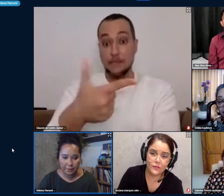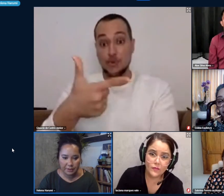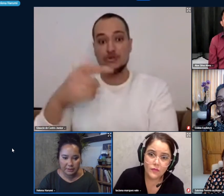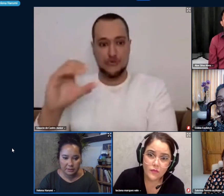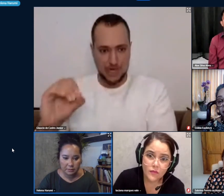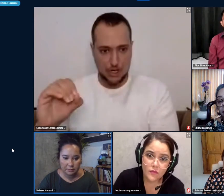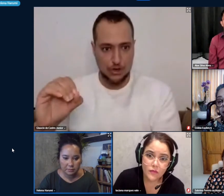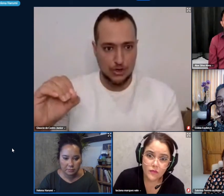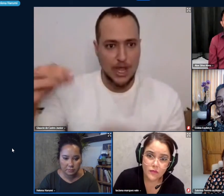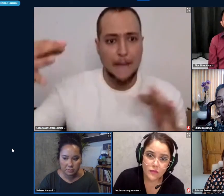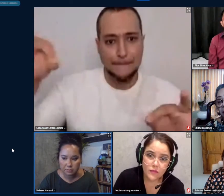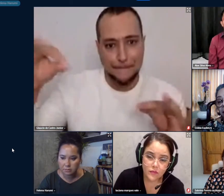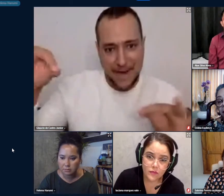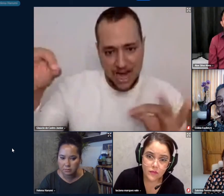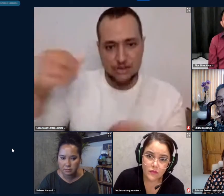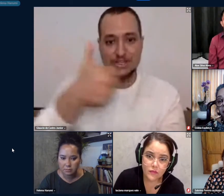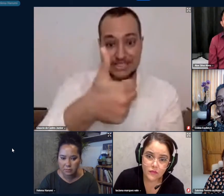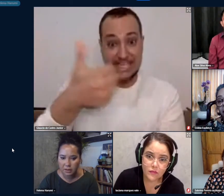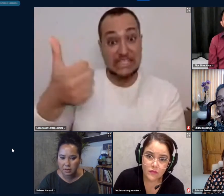propôs.